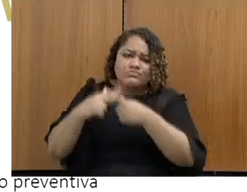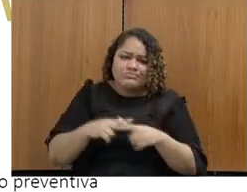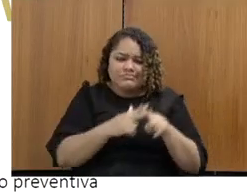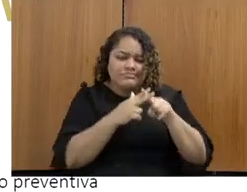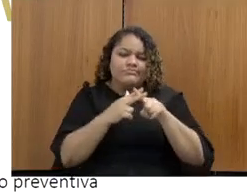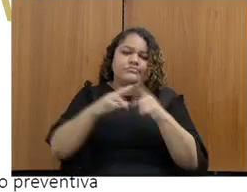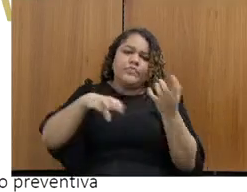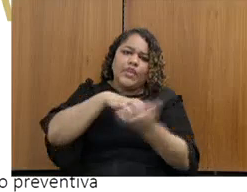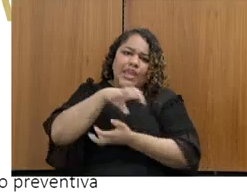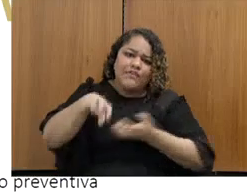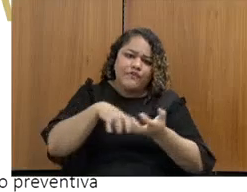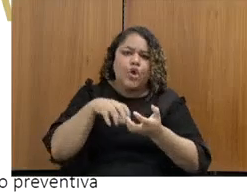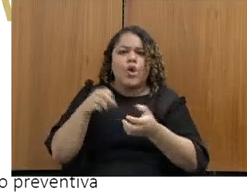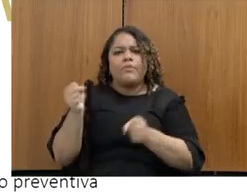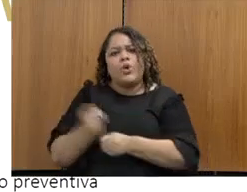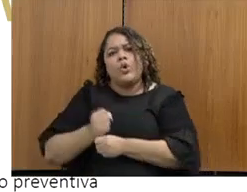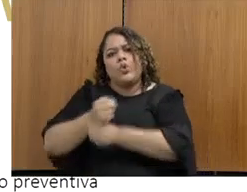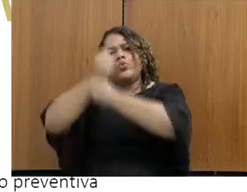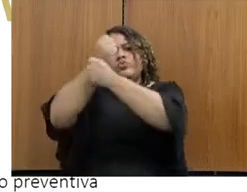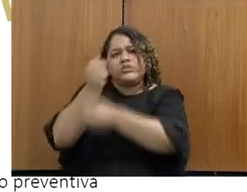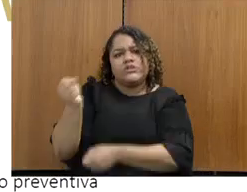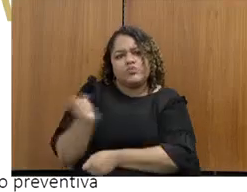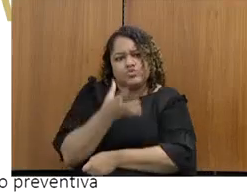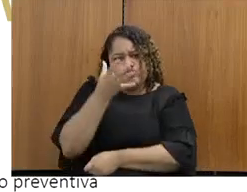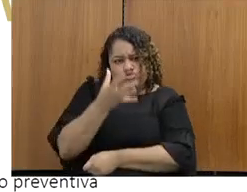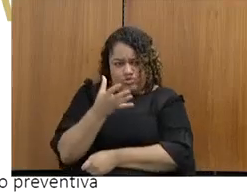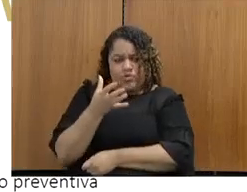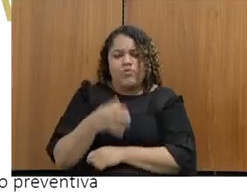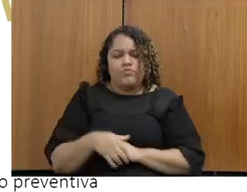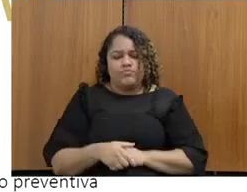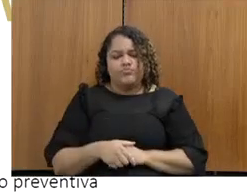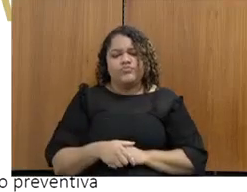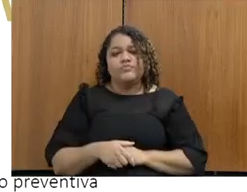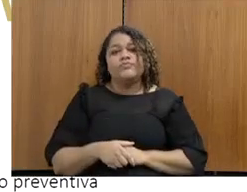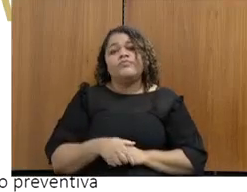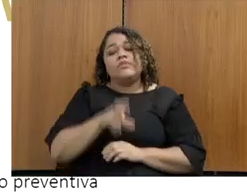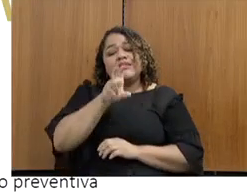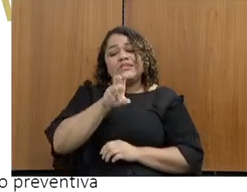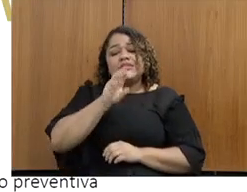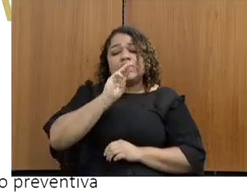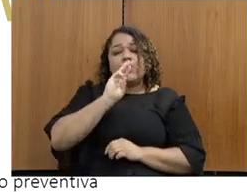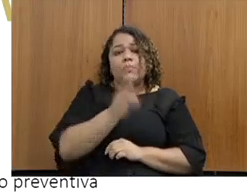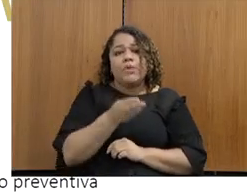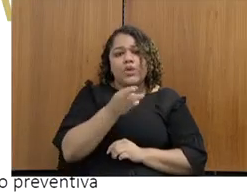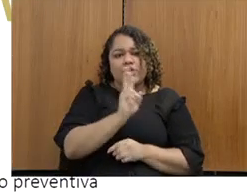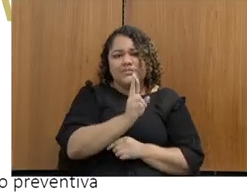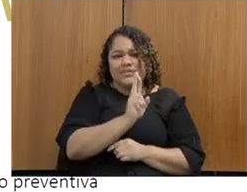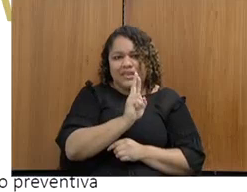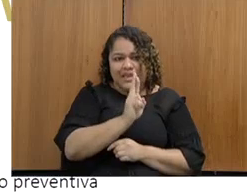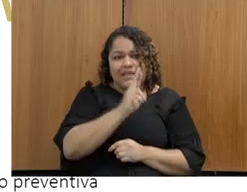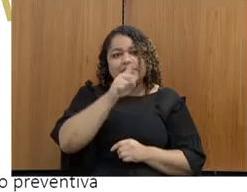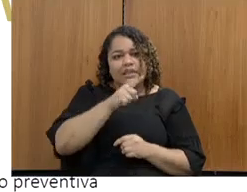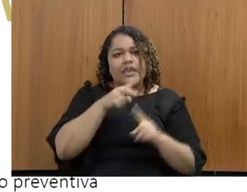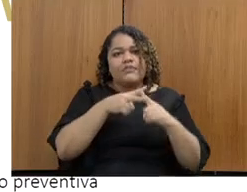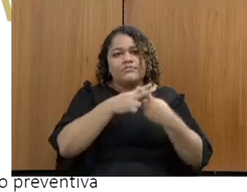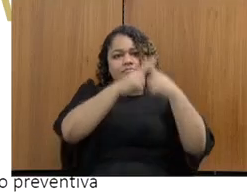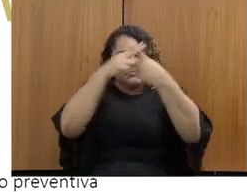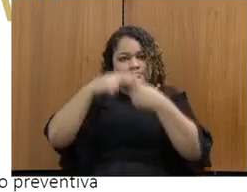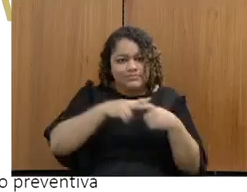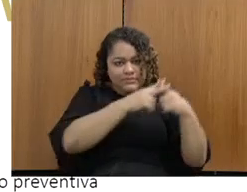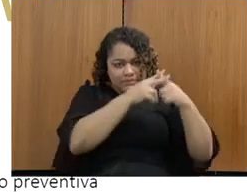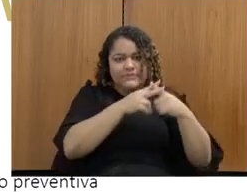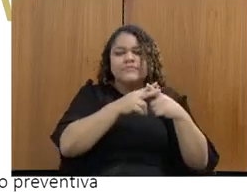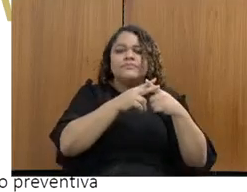de novas sedes tá E aí é 5 milhões de reais destinados a manutenção preventiva nas unidades